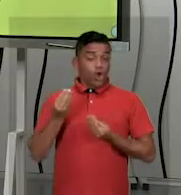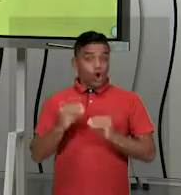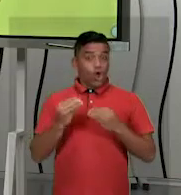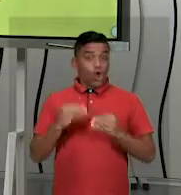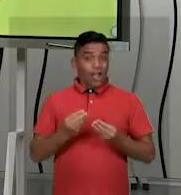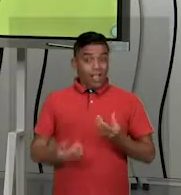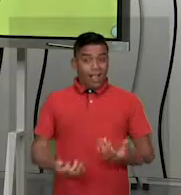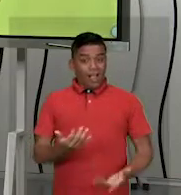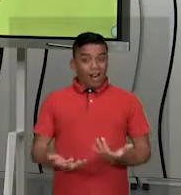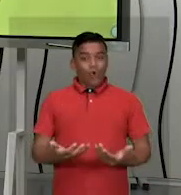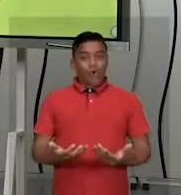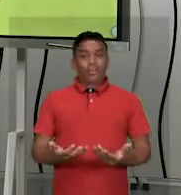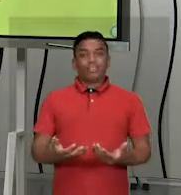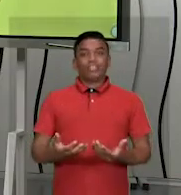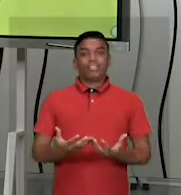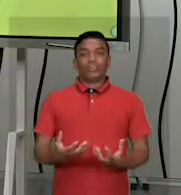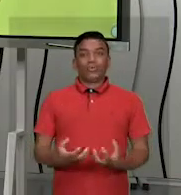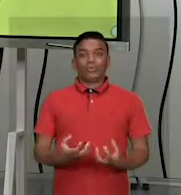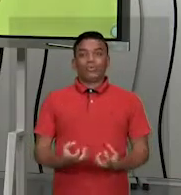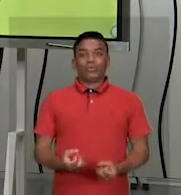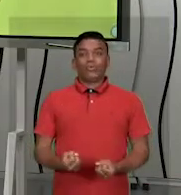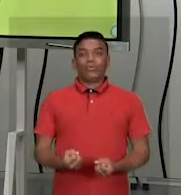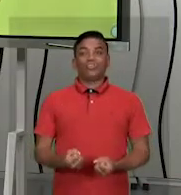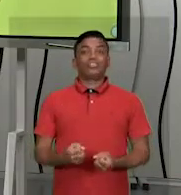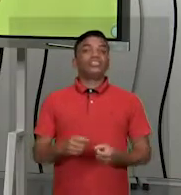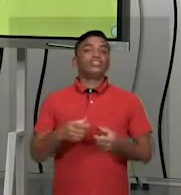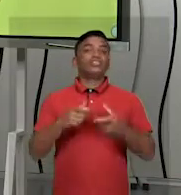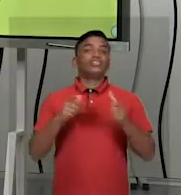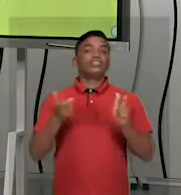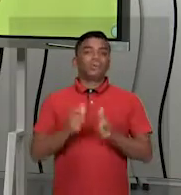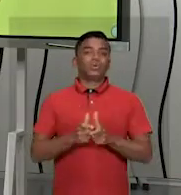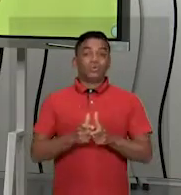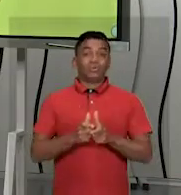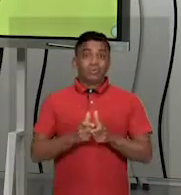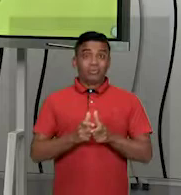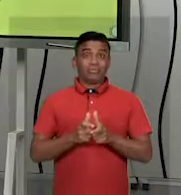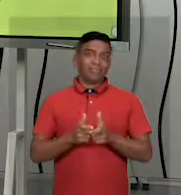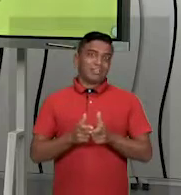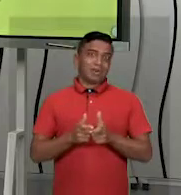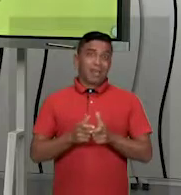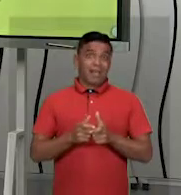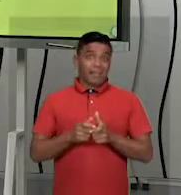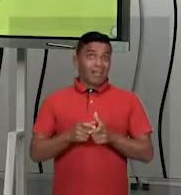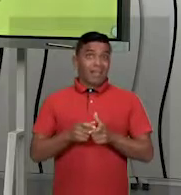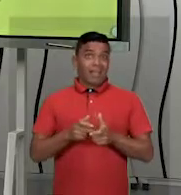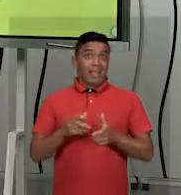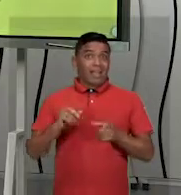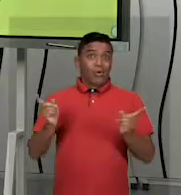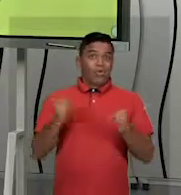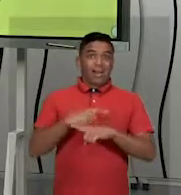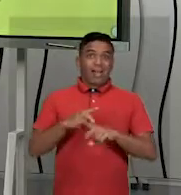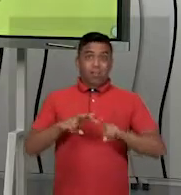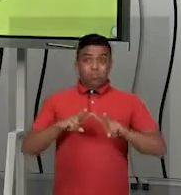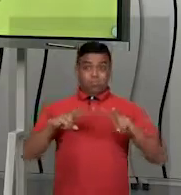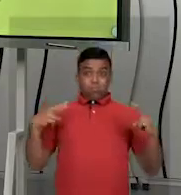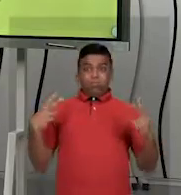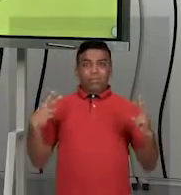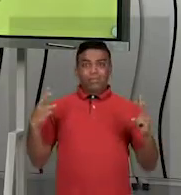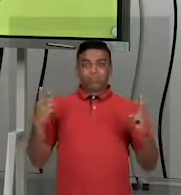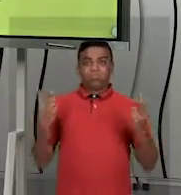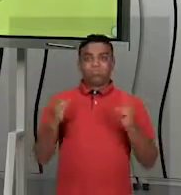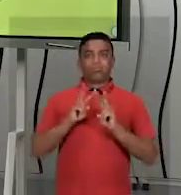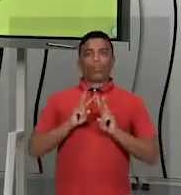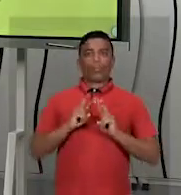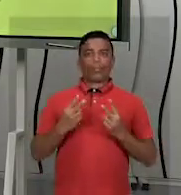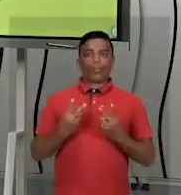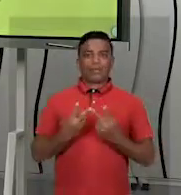doou. E ao invés de ele se expandir, acaba contraindo. Então, todas as vezes que ele recebe